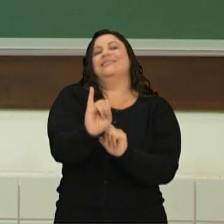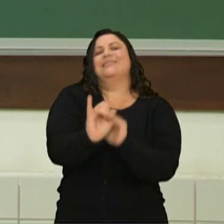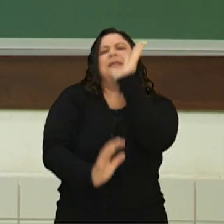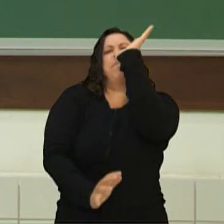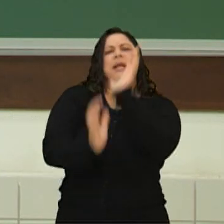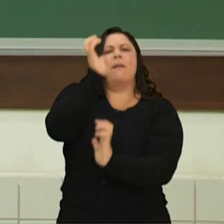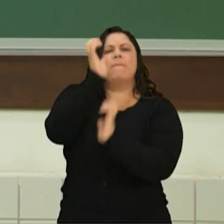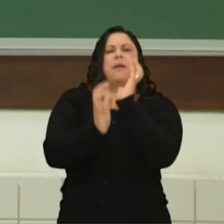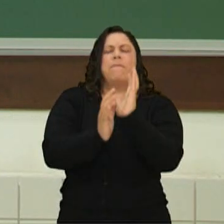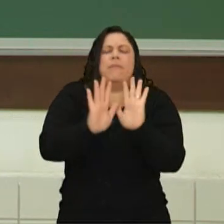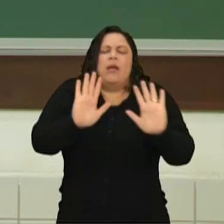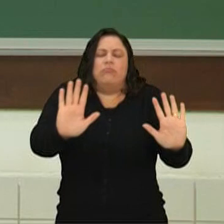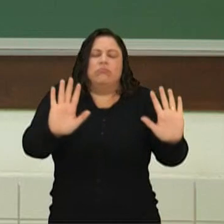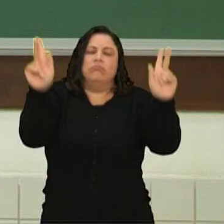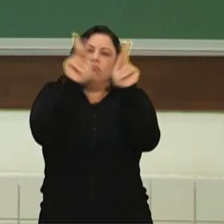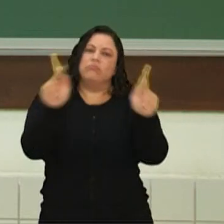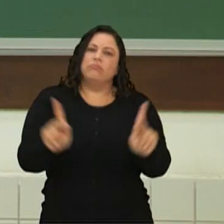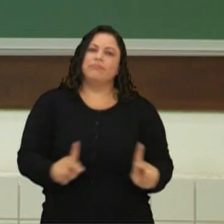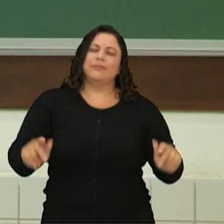digamos,